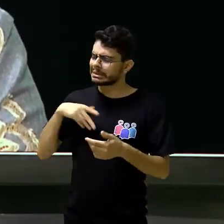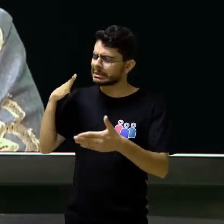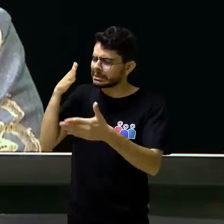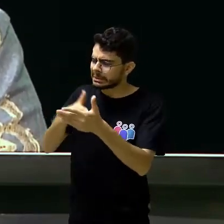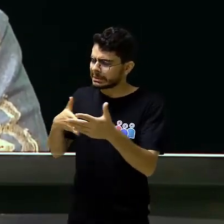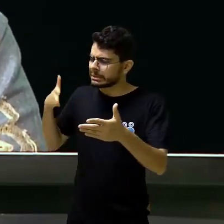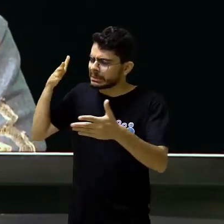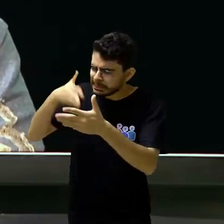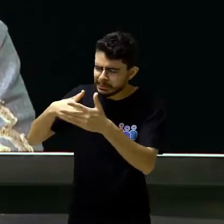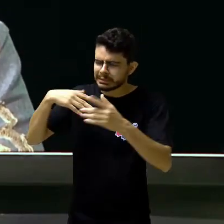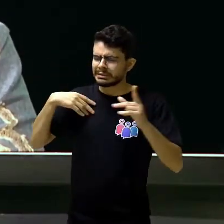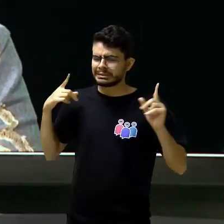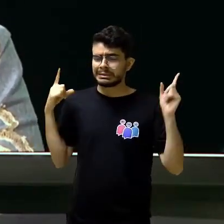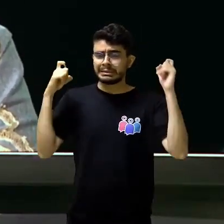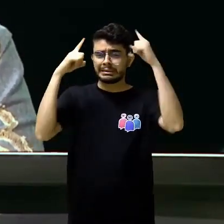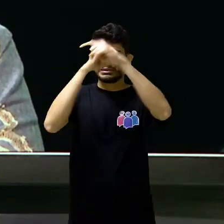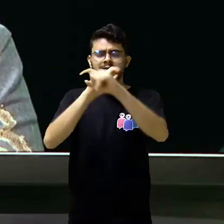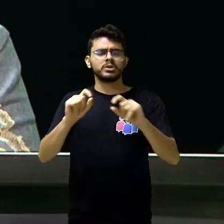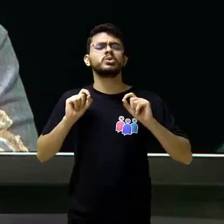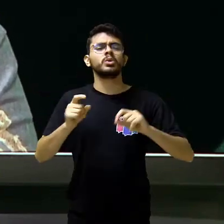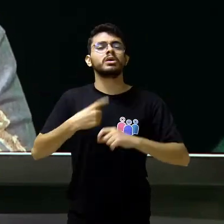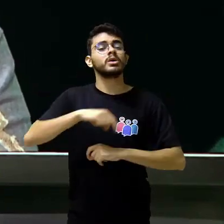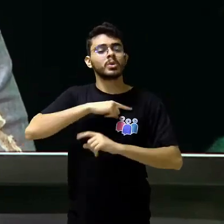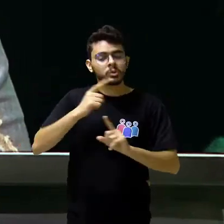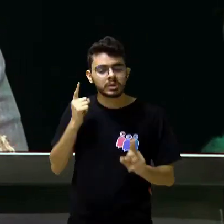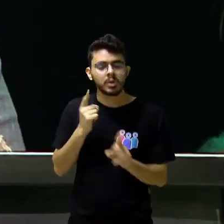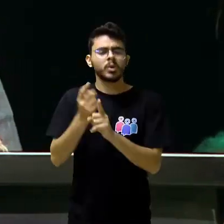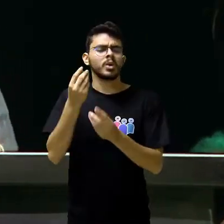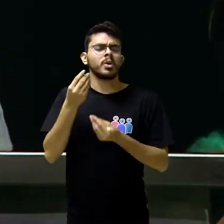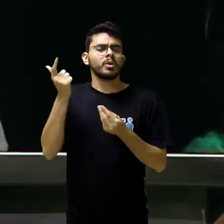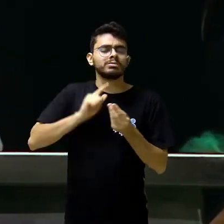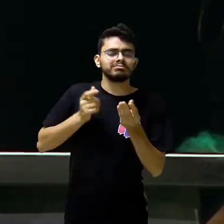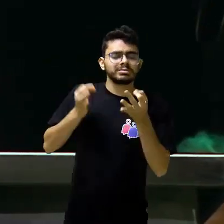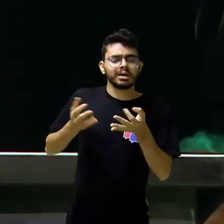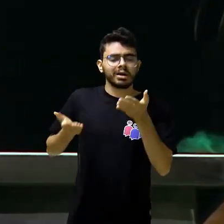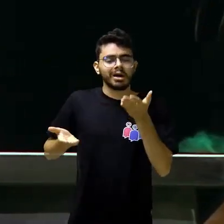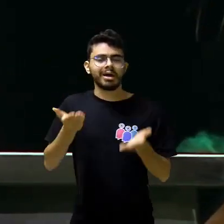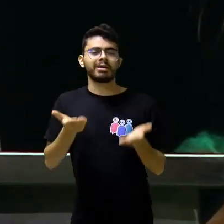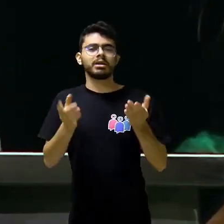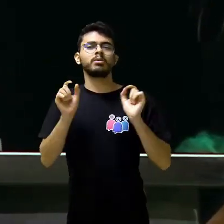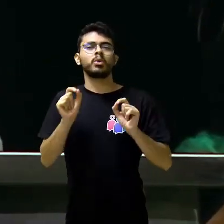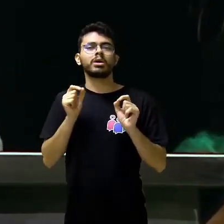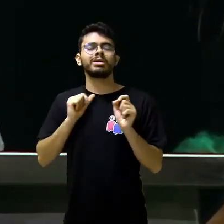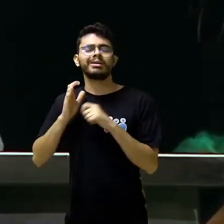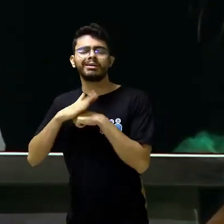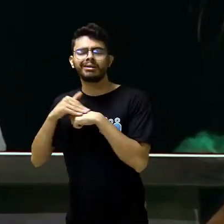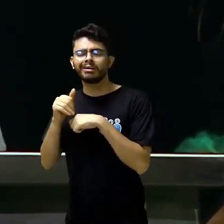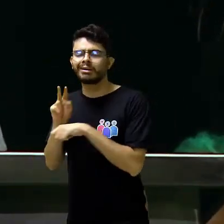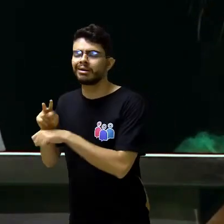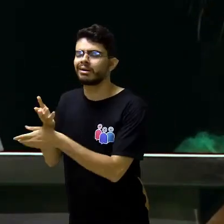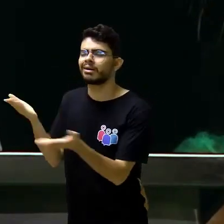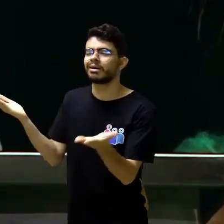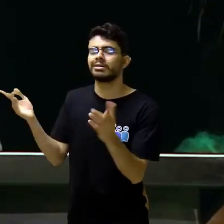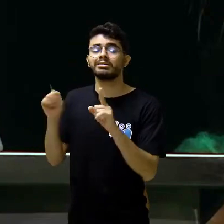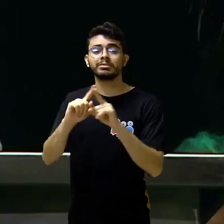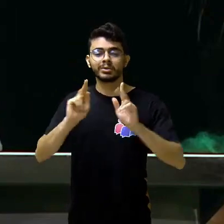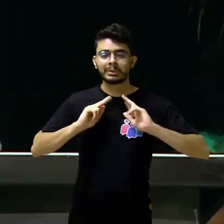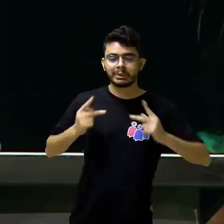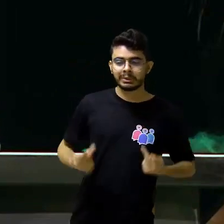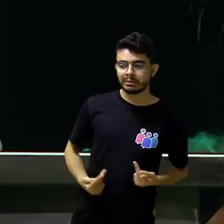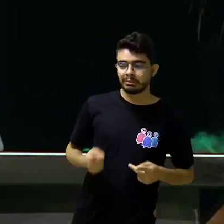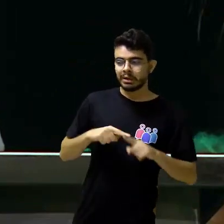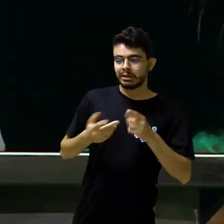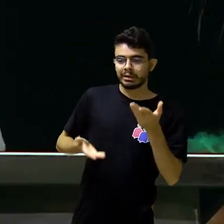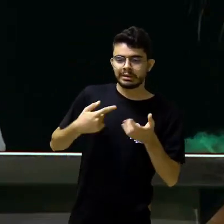enorme dificuldade de encontrar o equilíbrio entre a caridade, humanidade